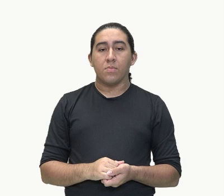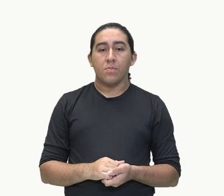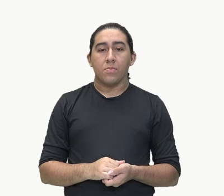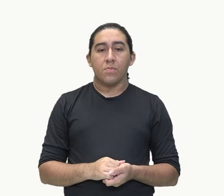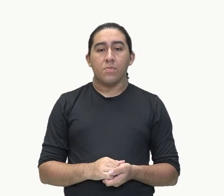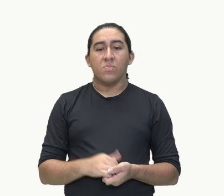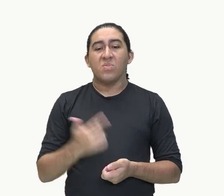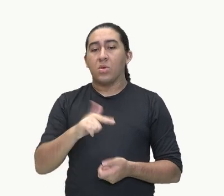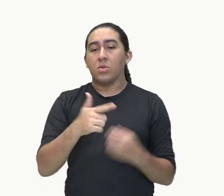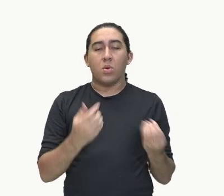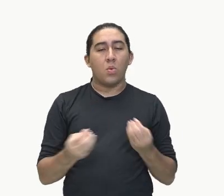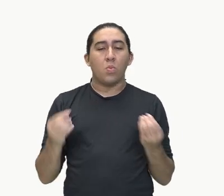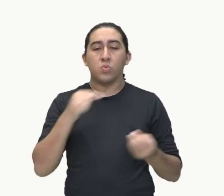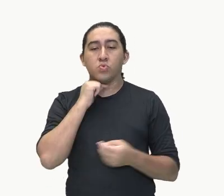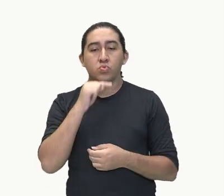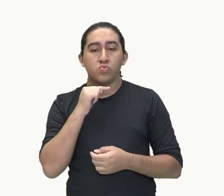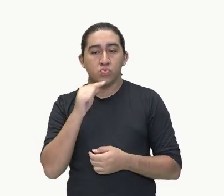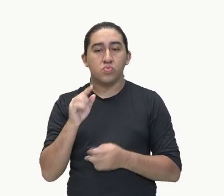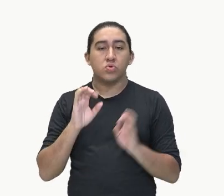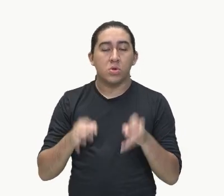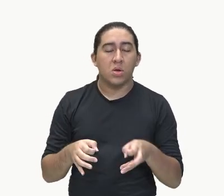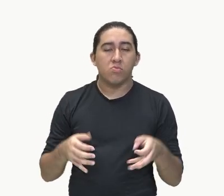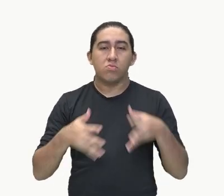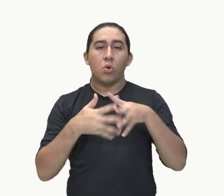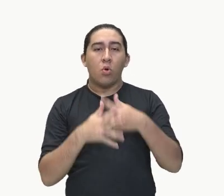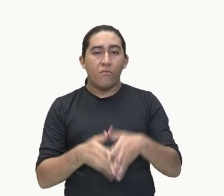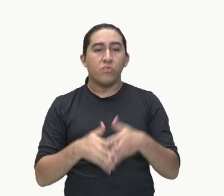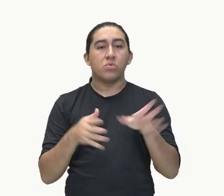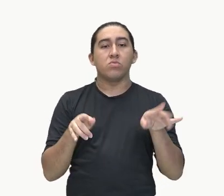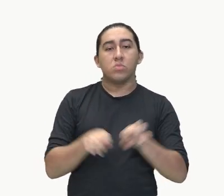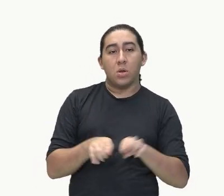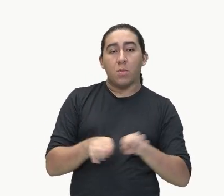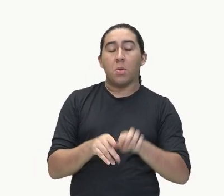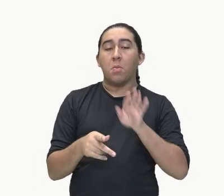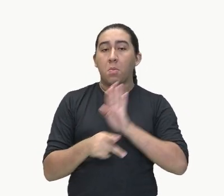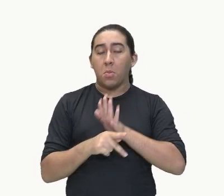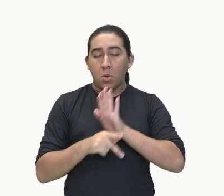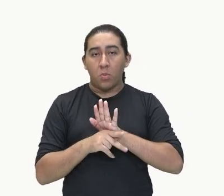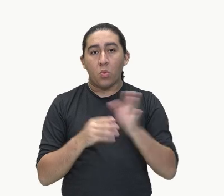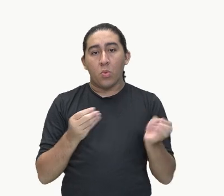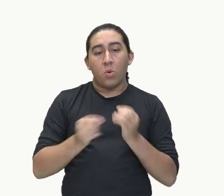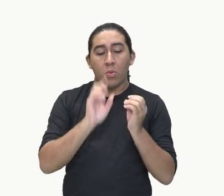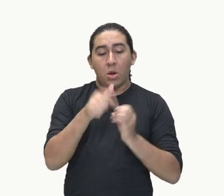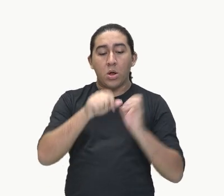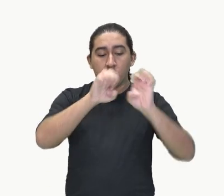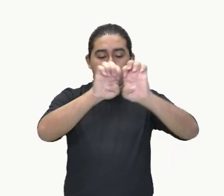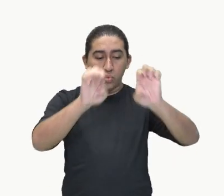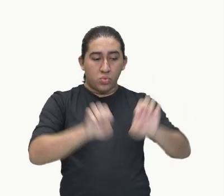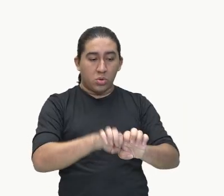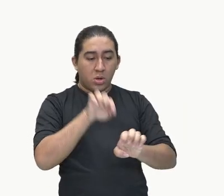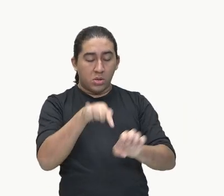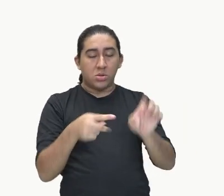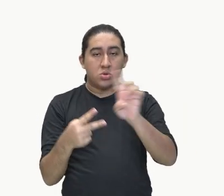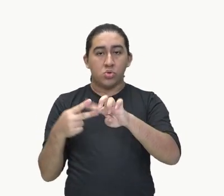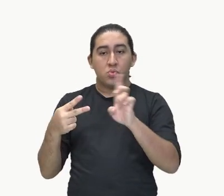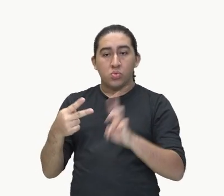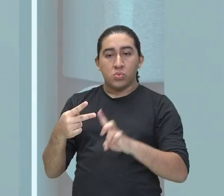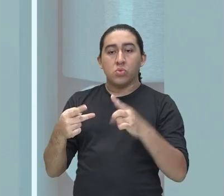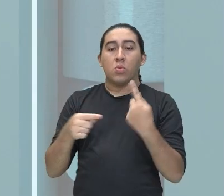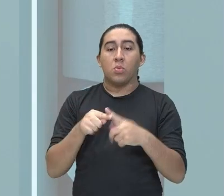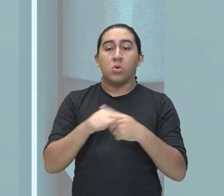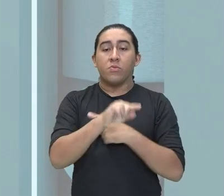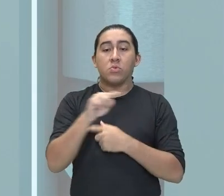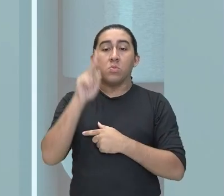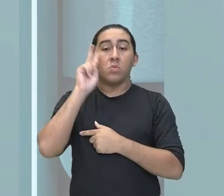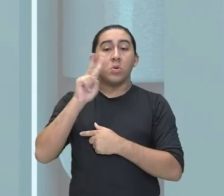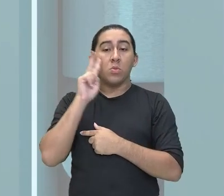muitas dúvidas e se confundir com a composição por justaposição à aglutinação, porque você vai